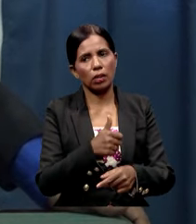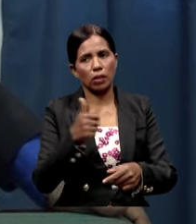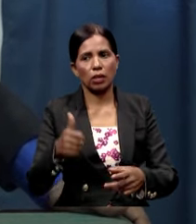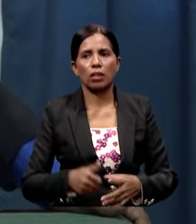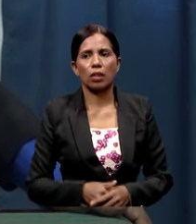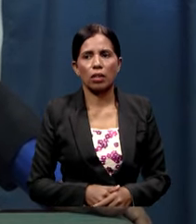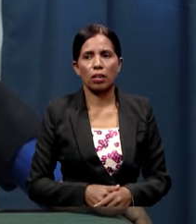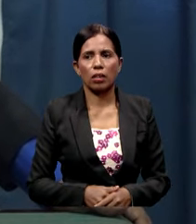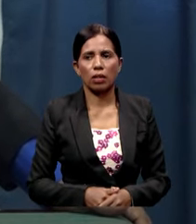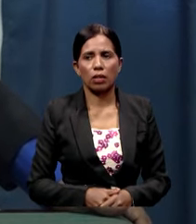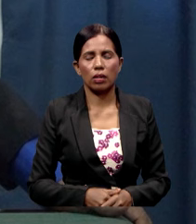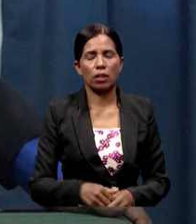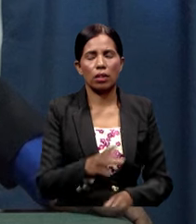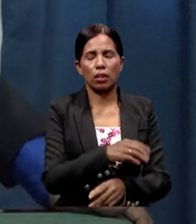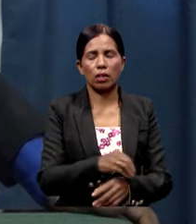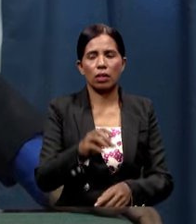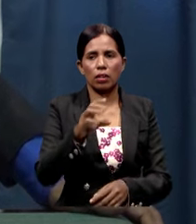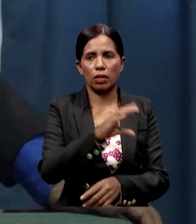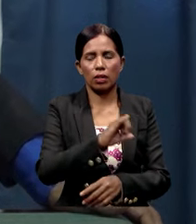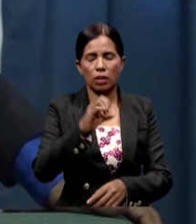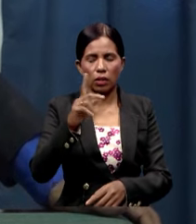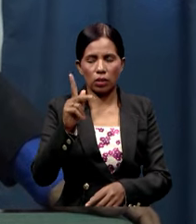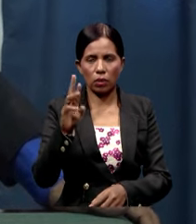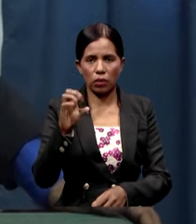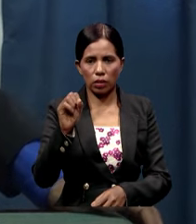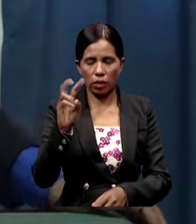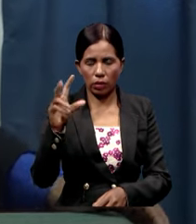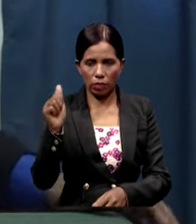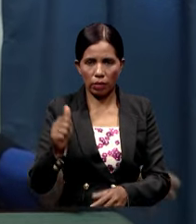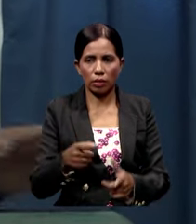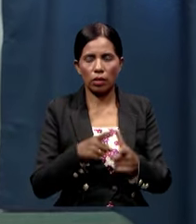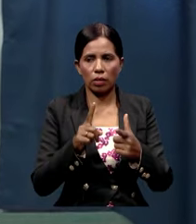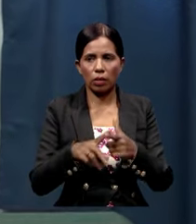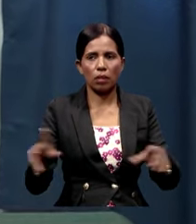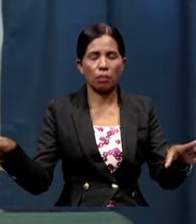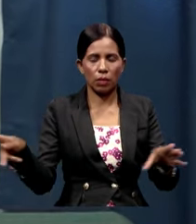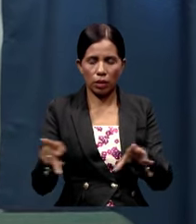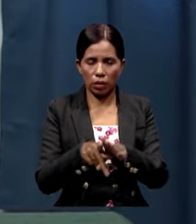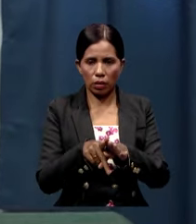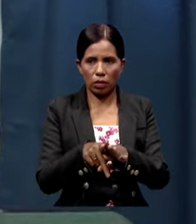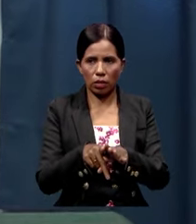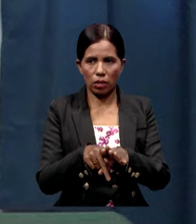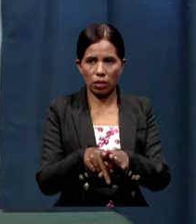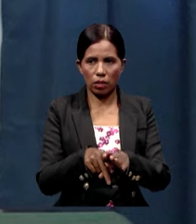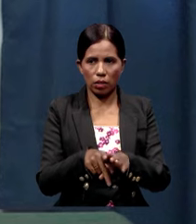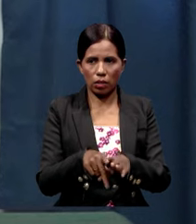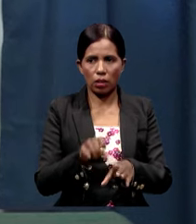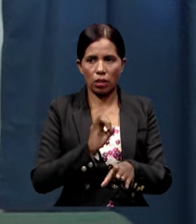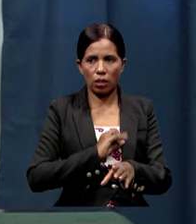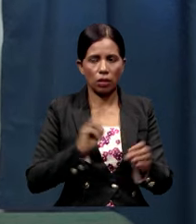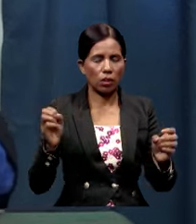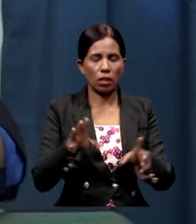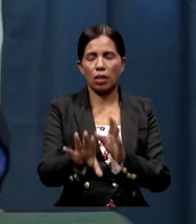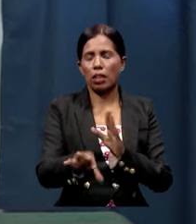bom dedicação exclusiva né definição lei nenhuma. Agora, ele participa são biasa de que participa a uma aula de